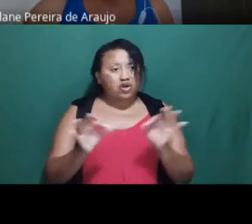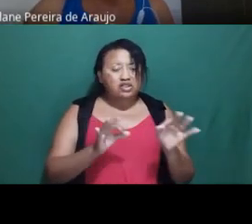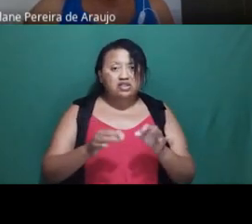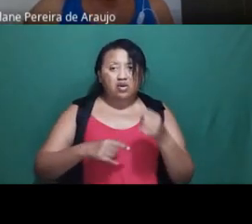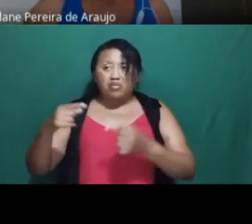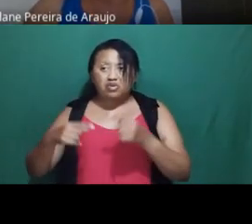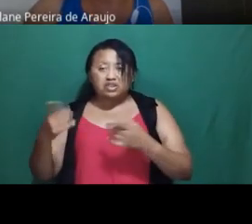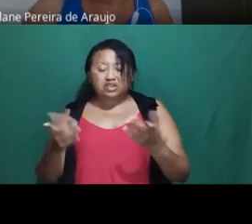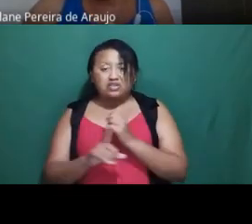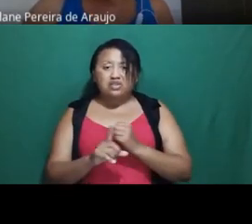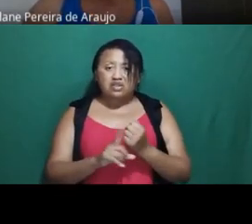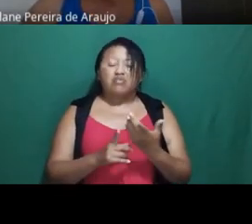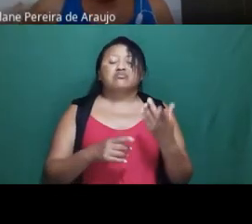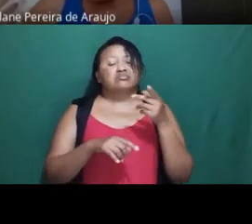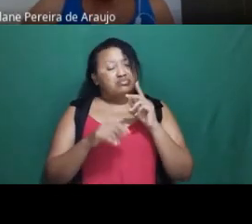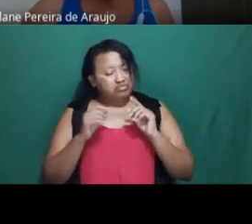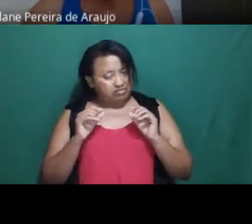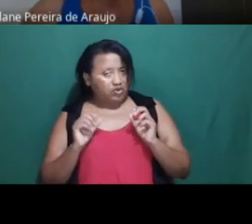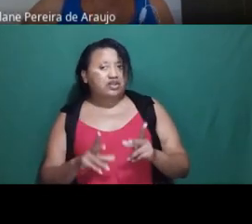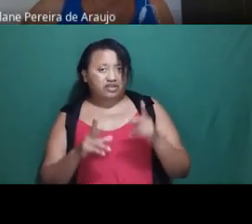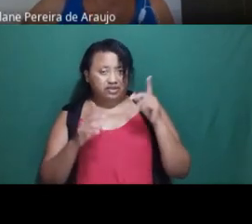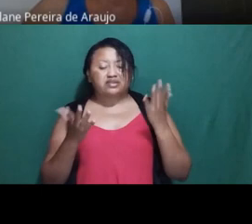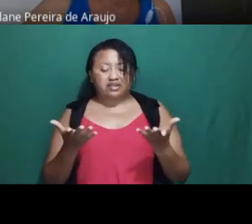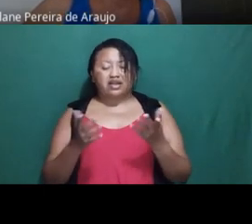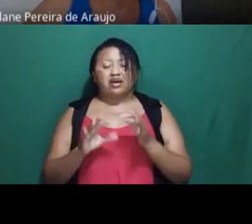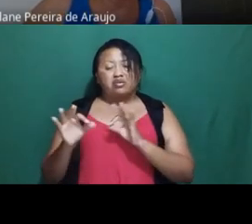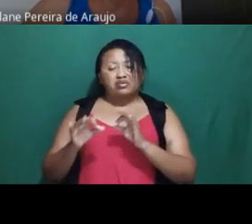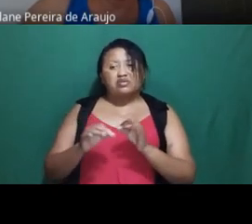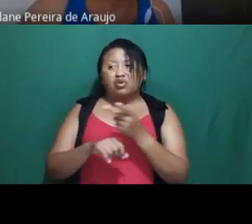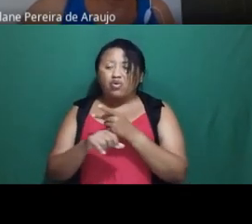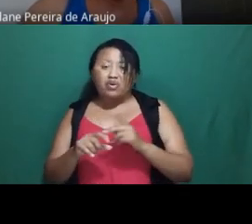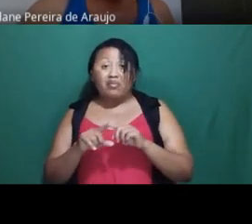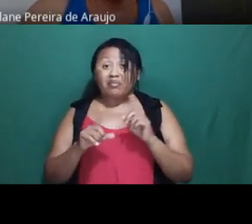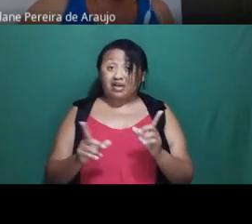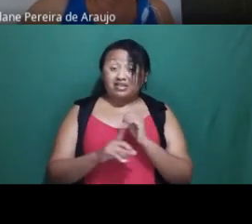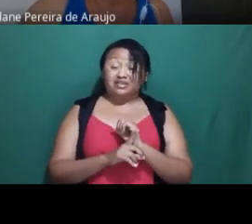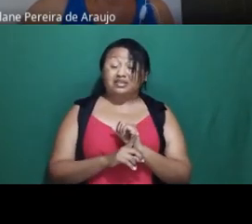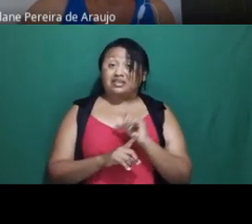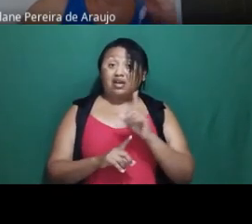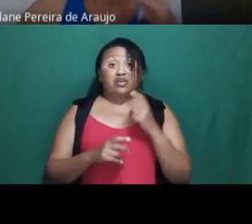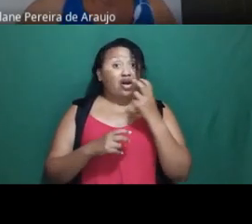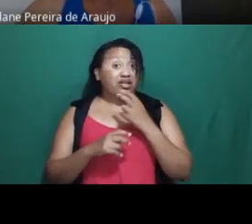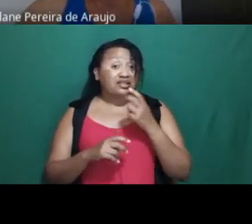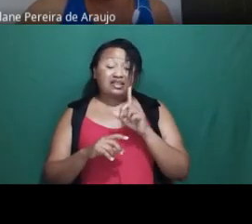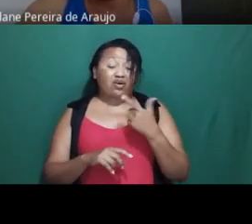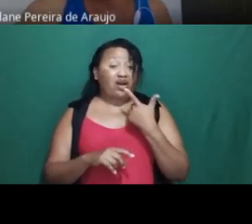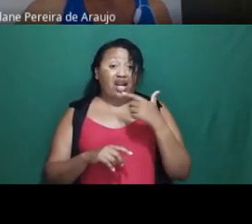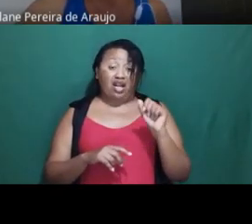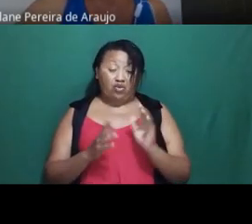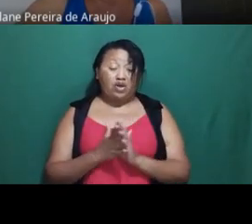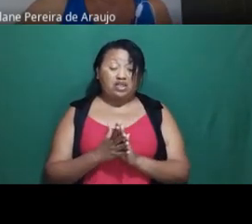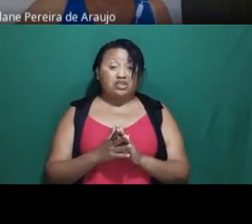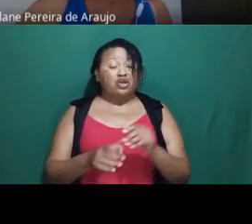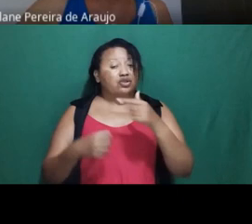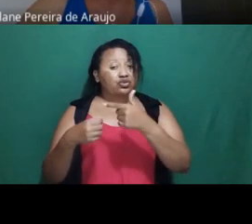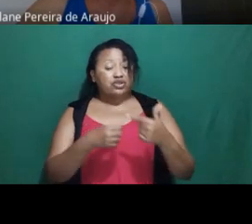busca-se realmente questões tratar dessas questões de ordem social e política mas não com a oralidade nem com a linguagem das camadas